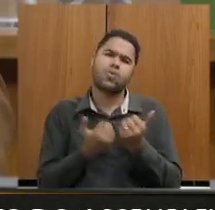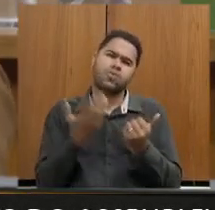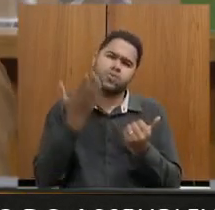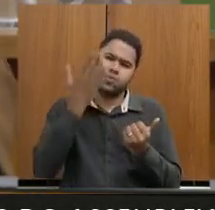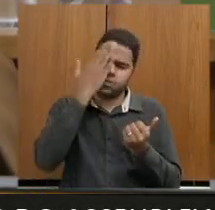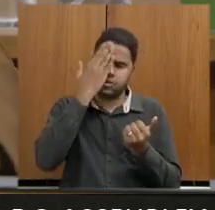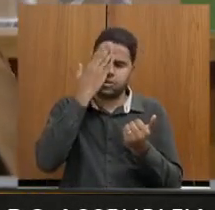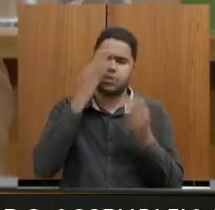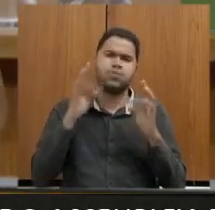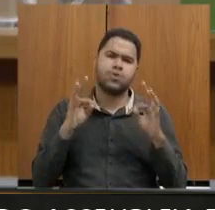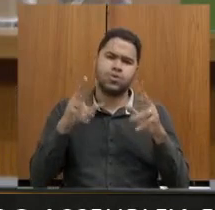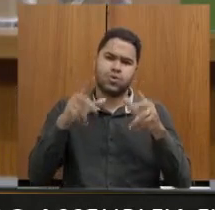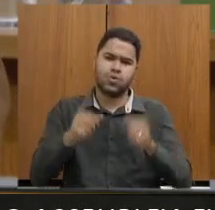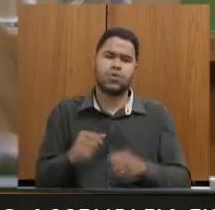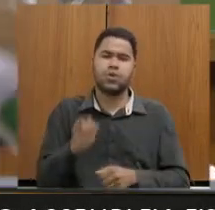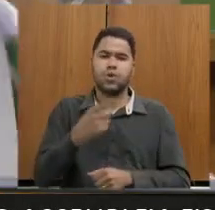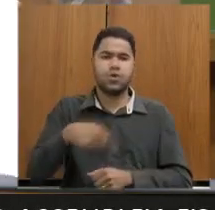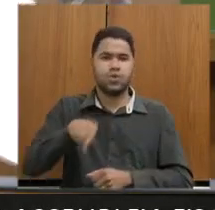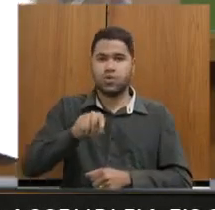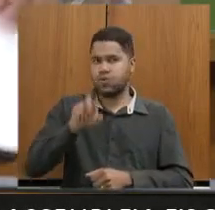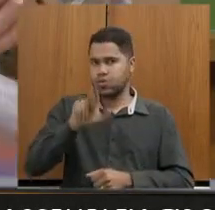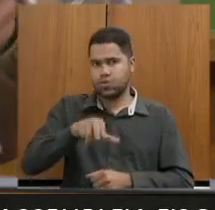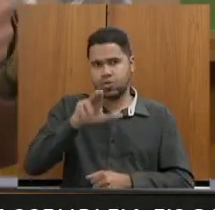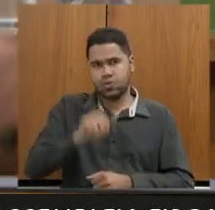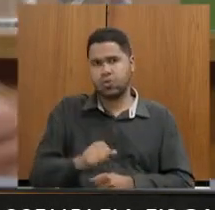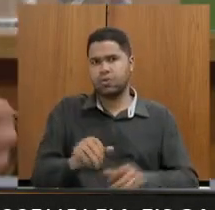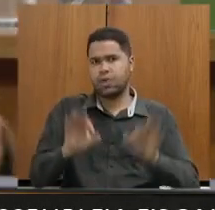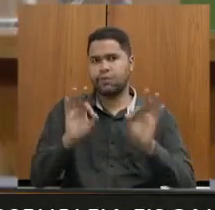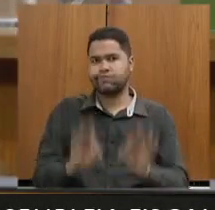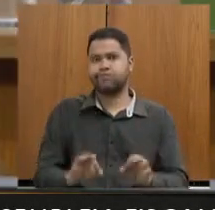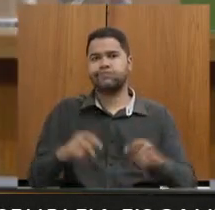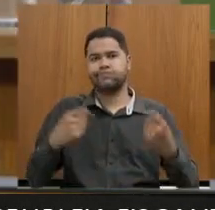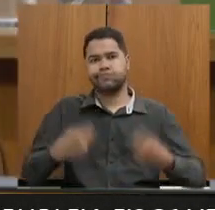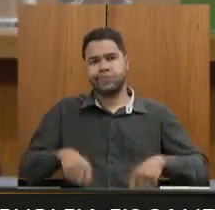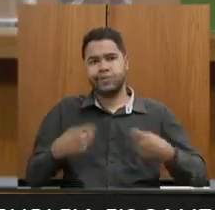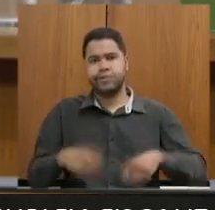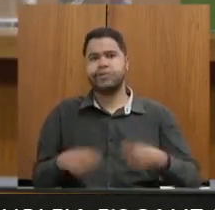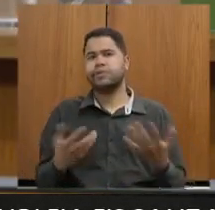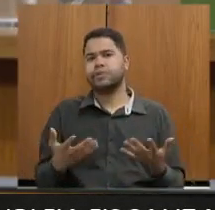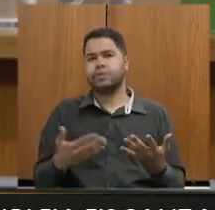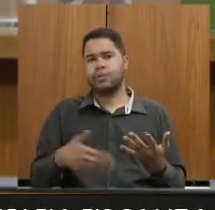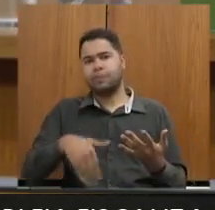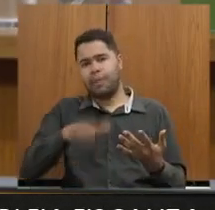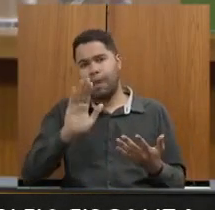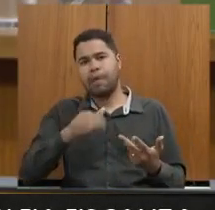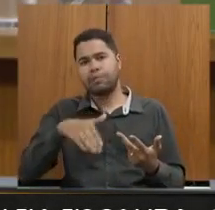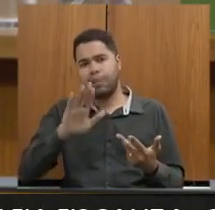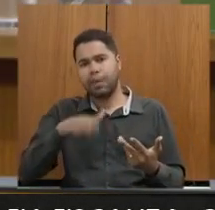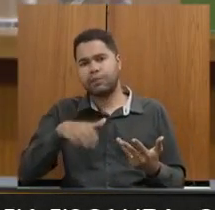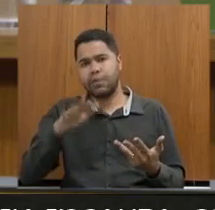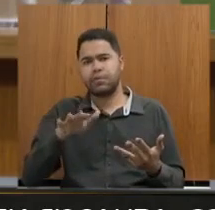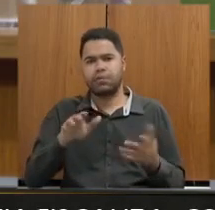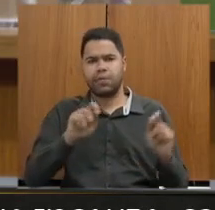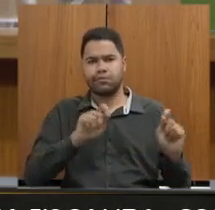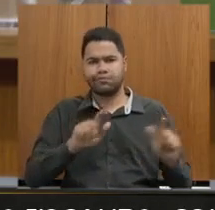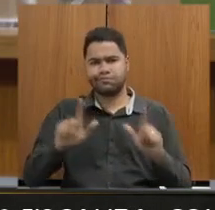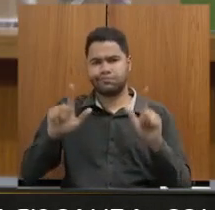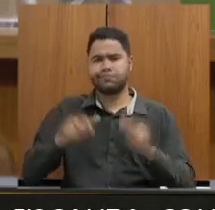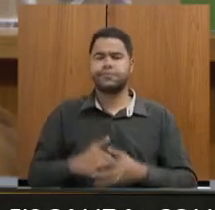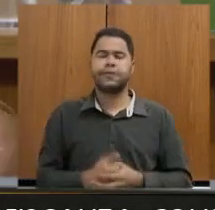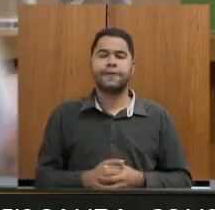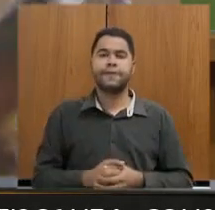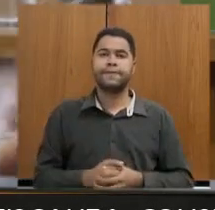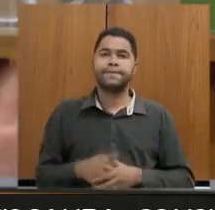mundo sabe nunca nós vamos ter o suficiente né então gente sempre vai precisar estar aloca e é pode passar por favor